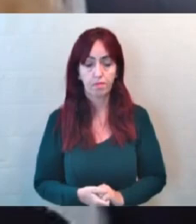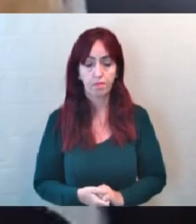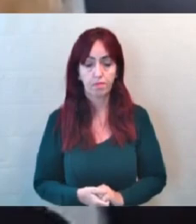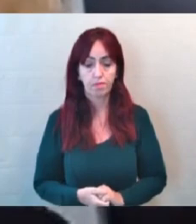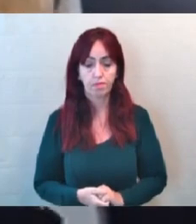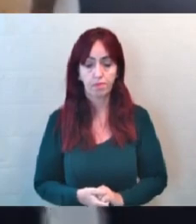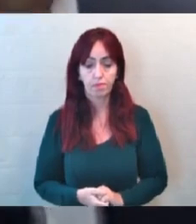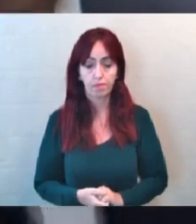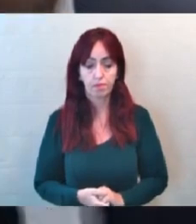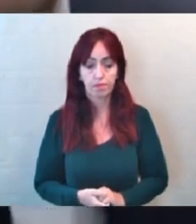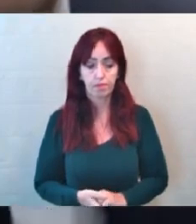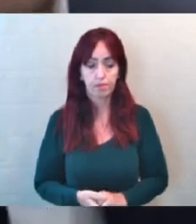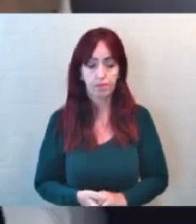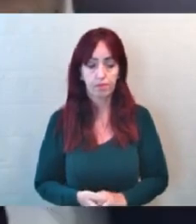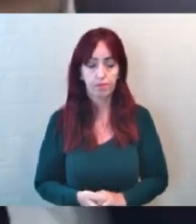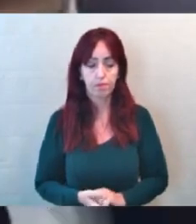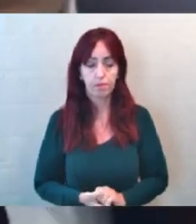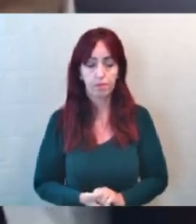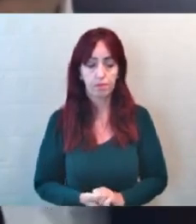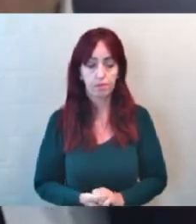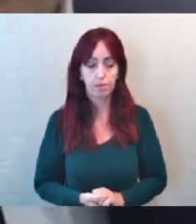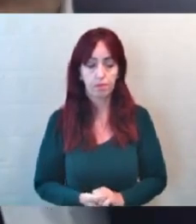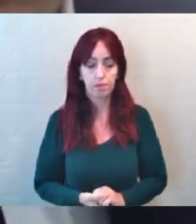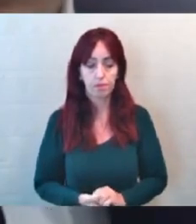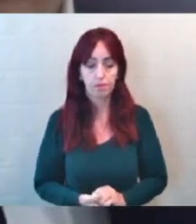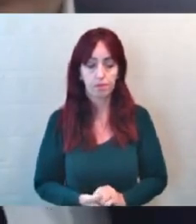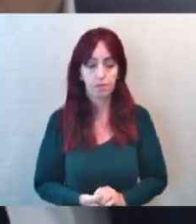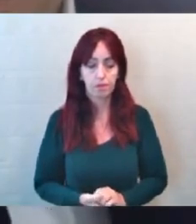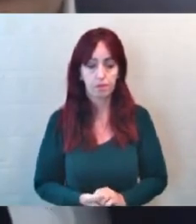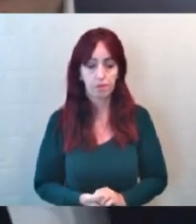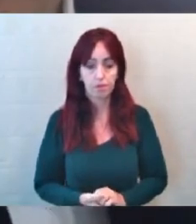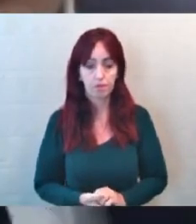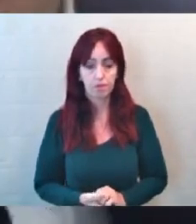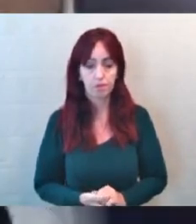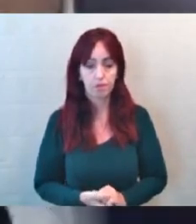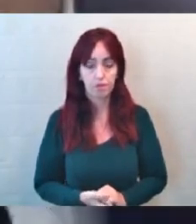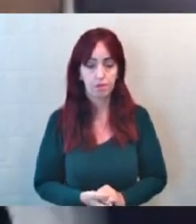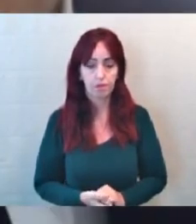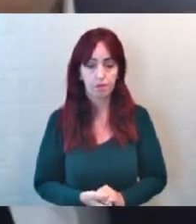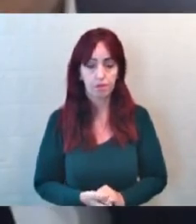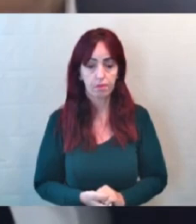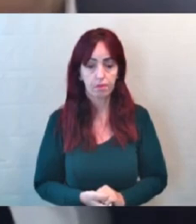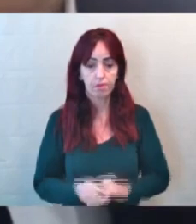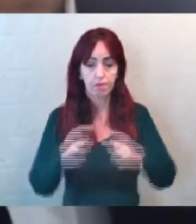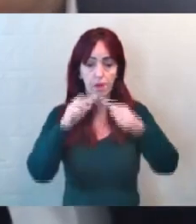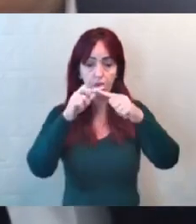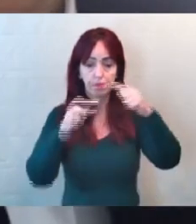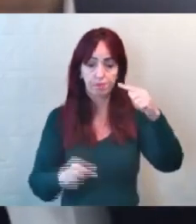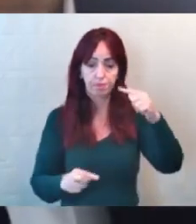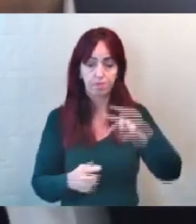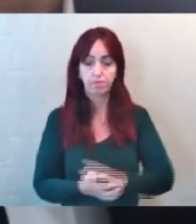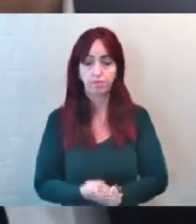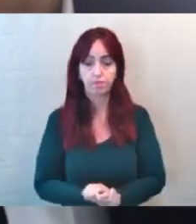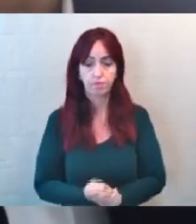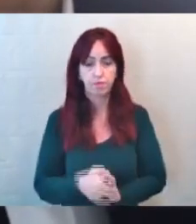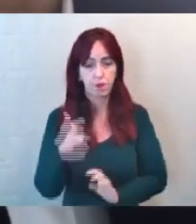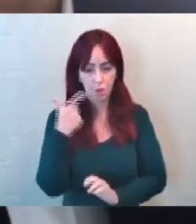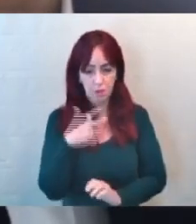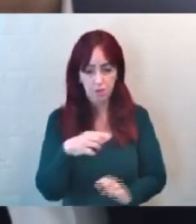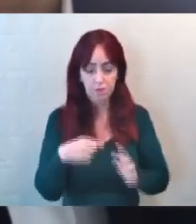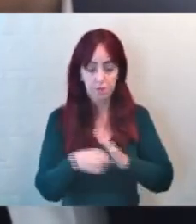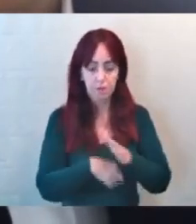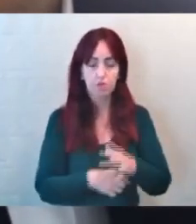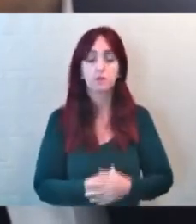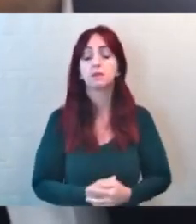O senhor está me ouvindo? Ah, sim. Voltou agora o áudio, vereadora. Ah, voltou. Pode repetir, por favor. Sim, então